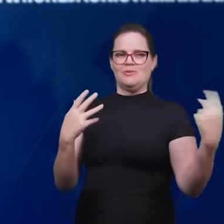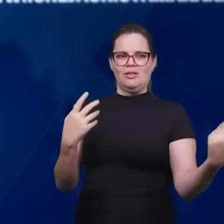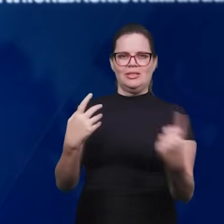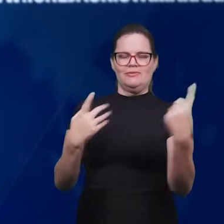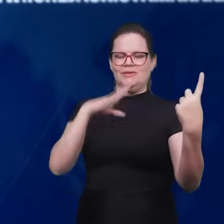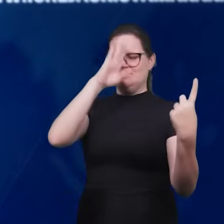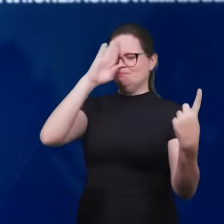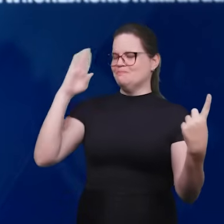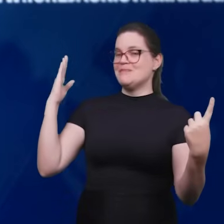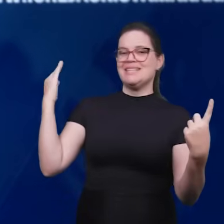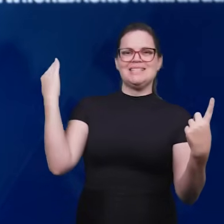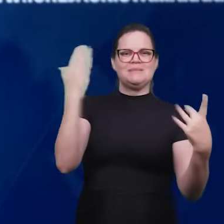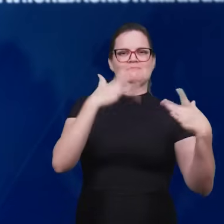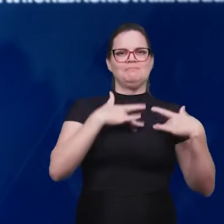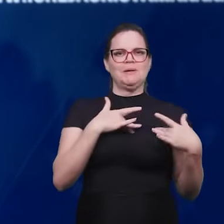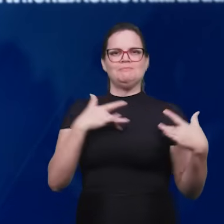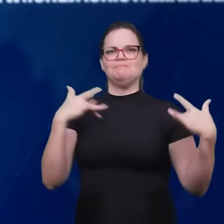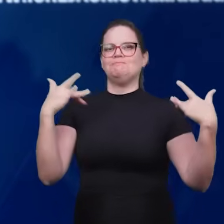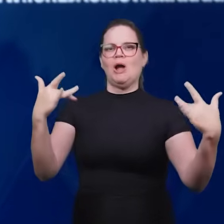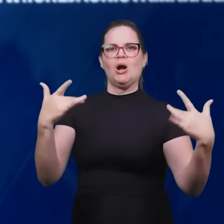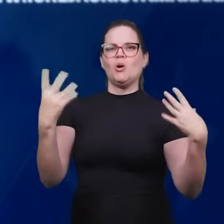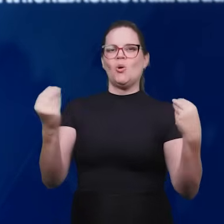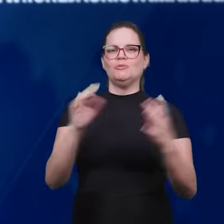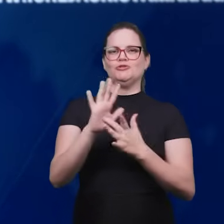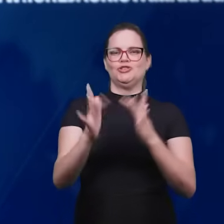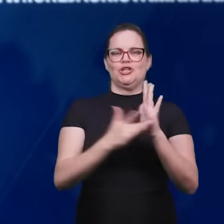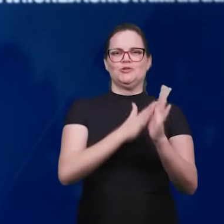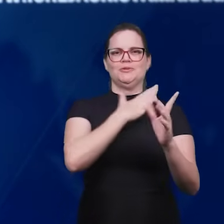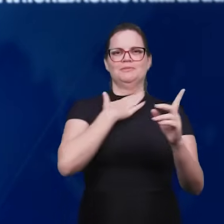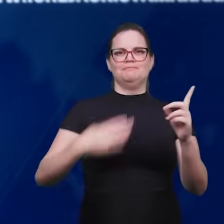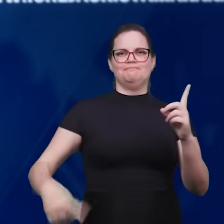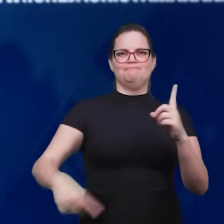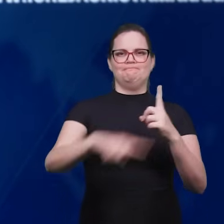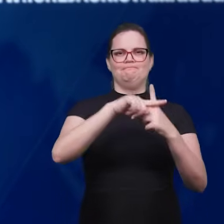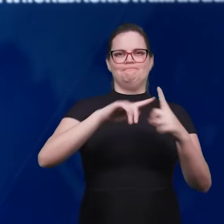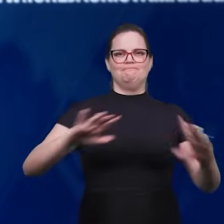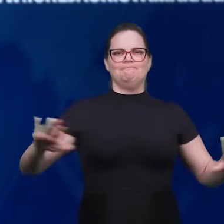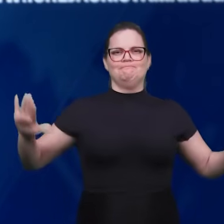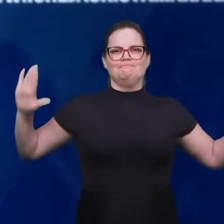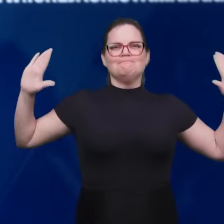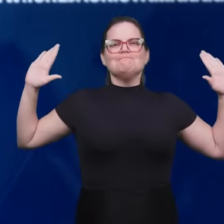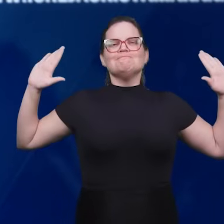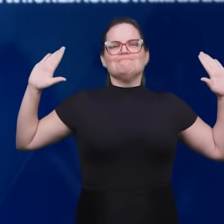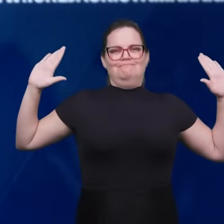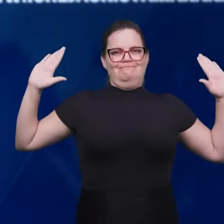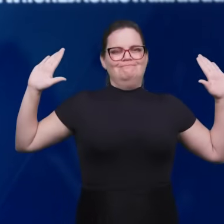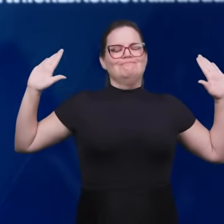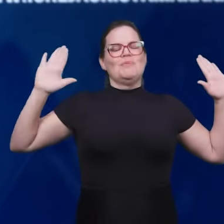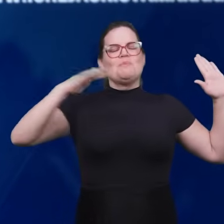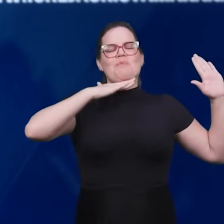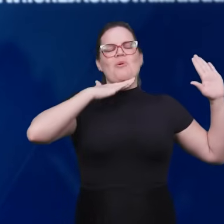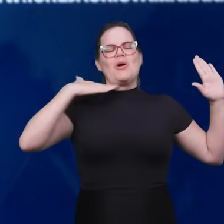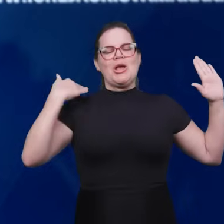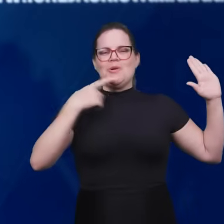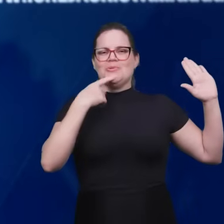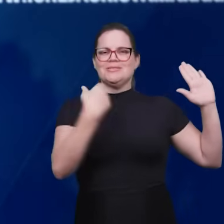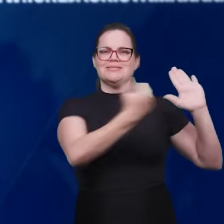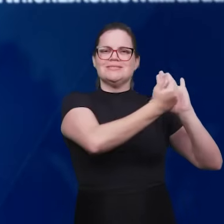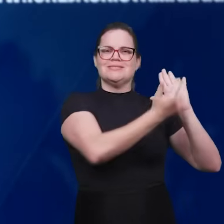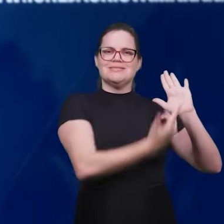a maior oferta foi dada por Jesus. Ele deu a sua vida. Ele deu o seu